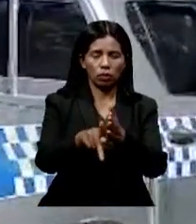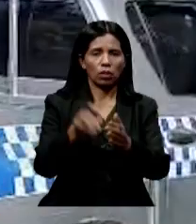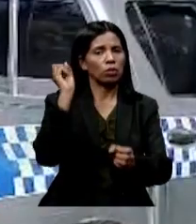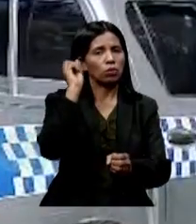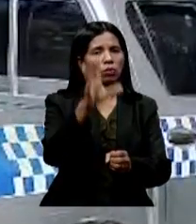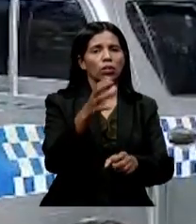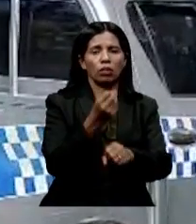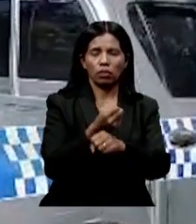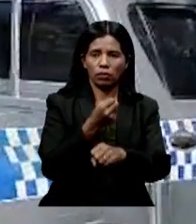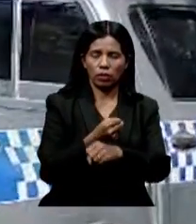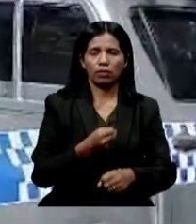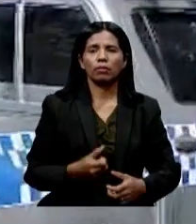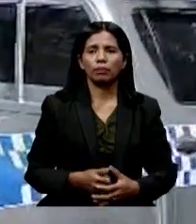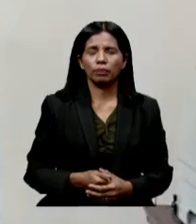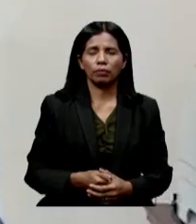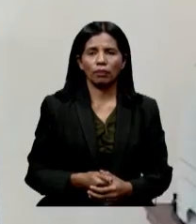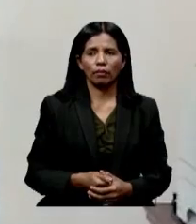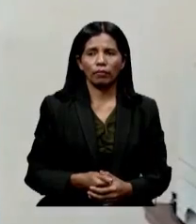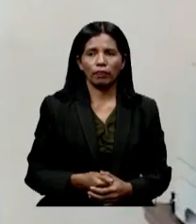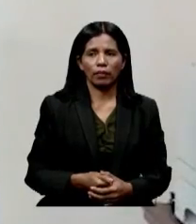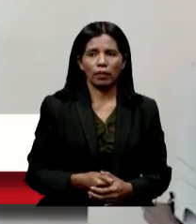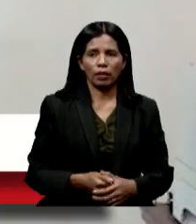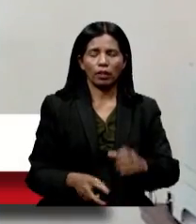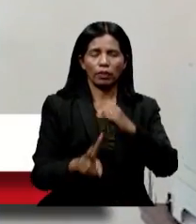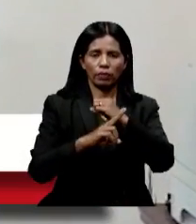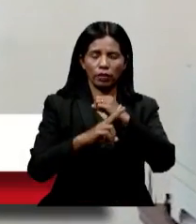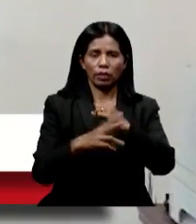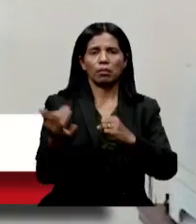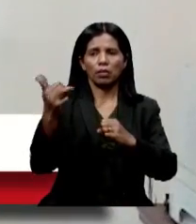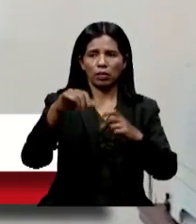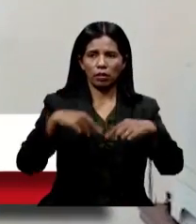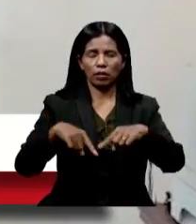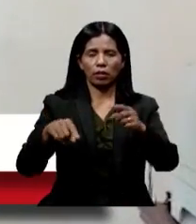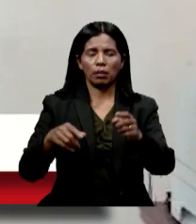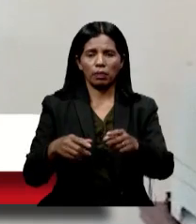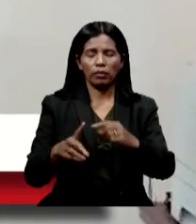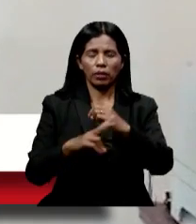fatuco. Motivo nem que a vítima seria para assistir Hakoi Mate.